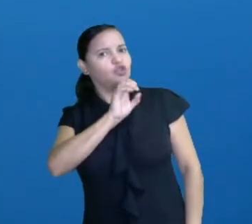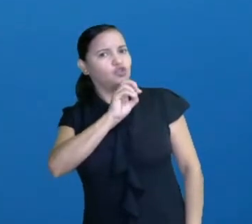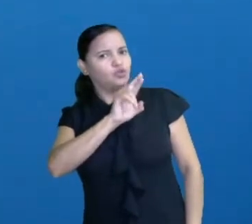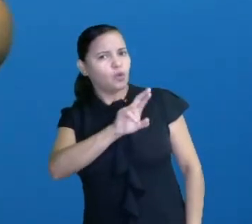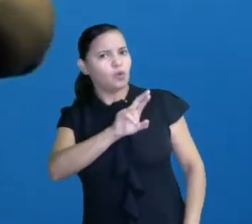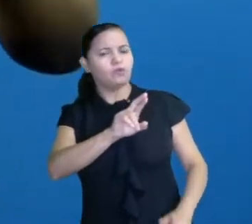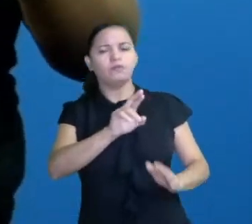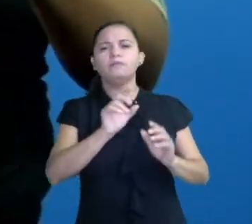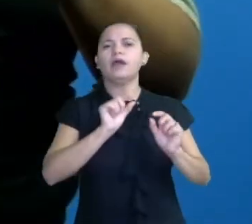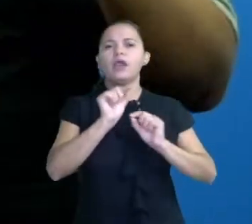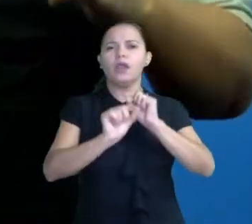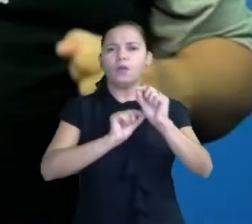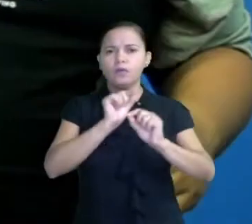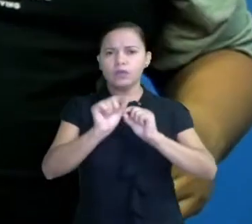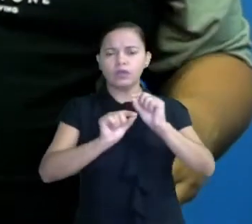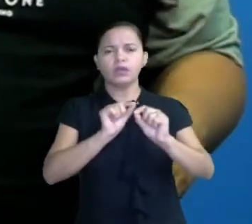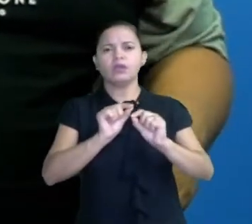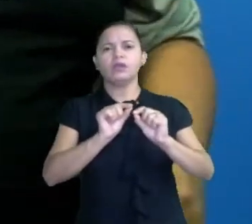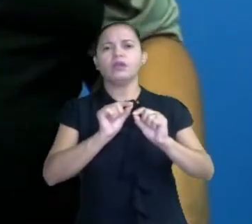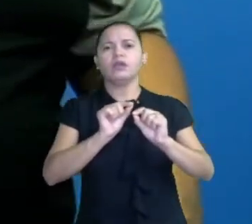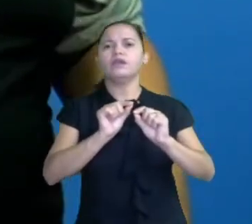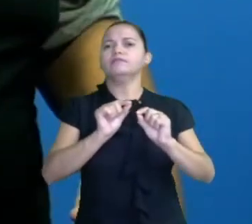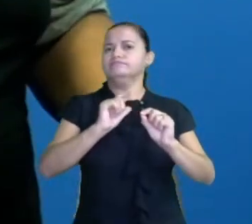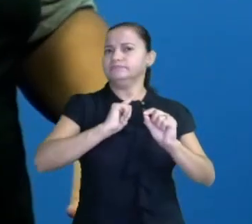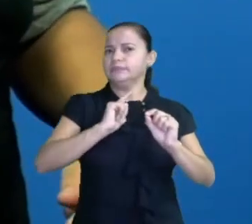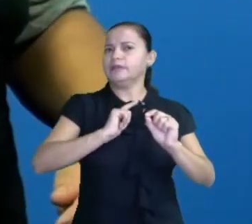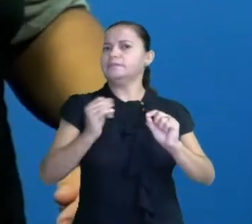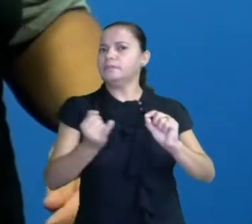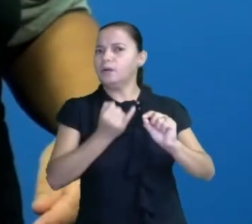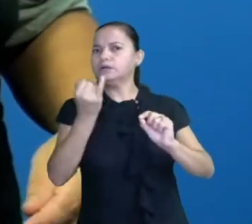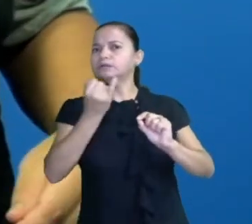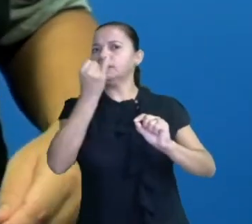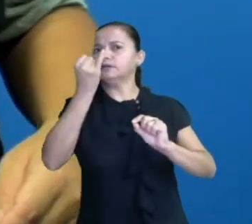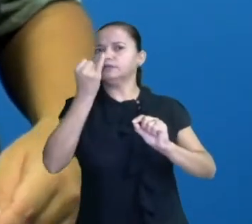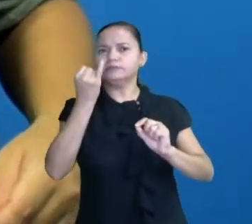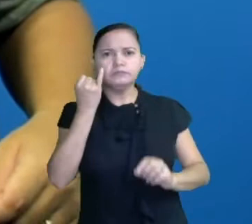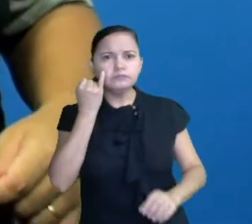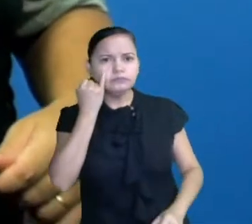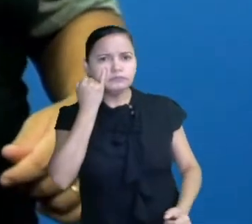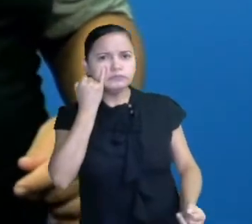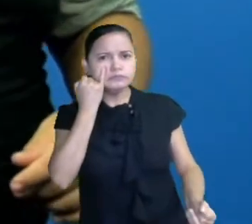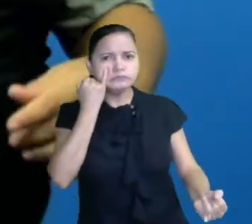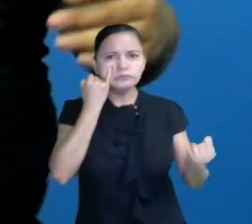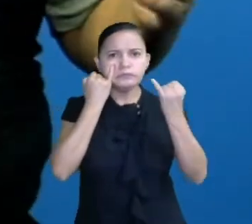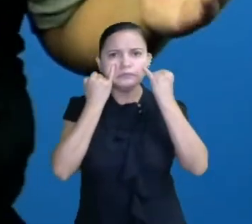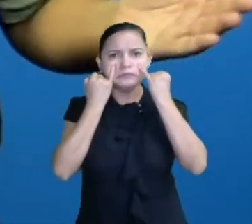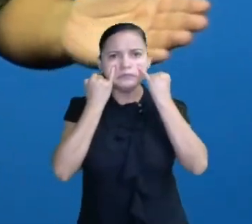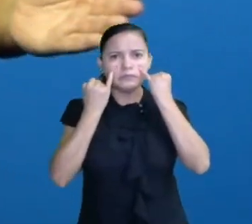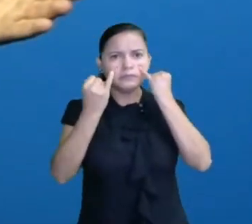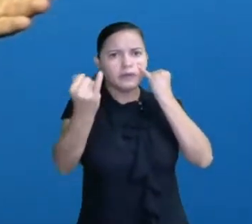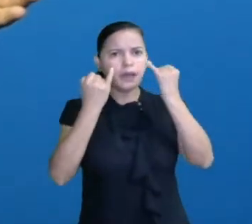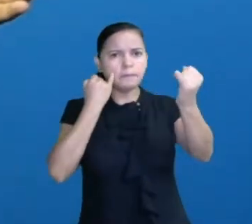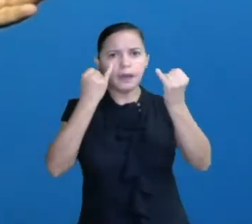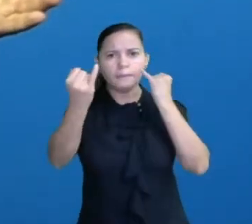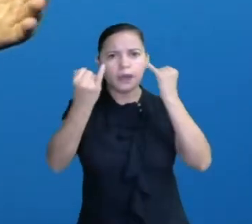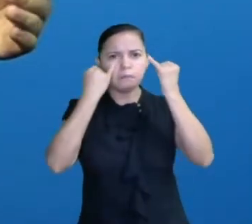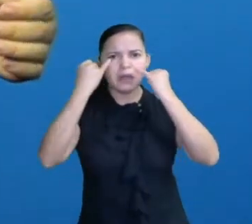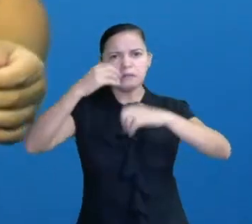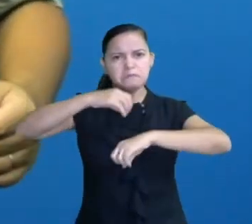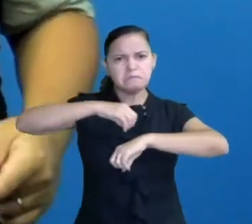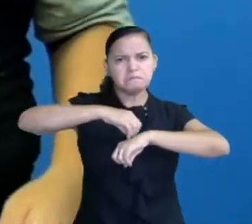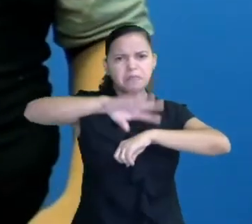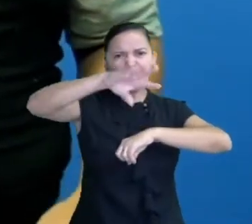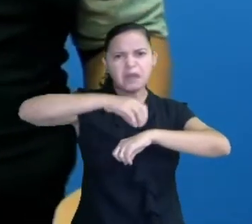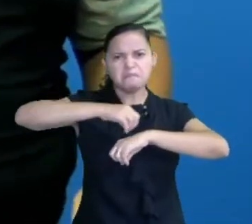sendo passado, que no caso esse produto será a informação. E a informação nada mais